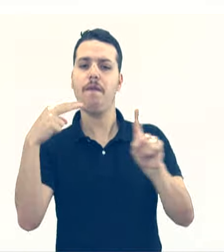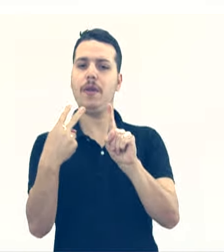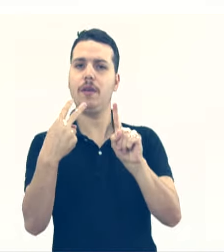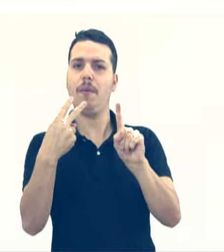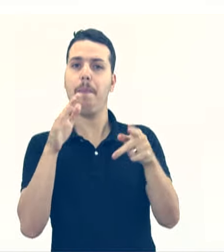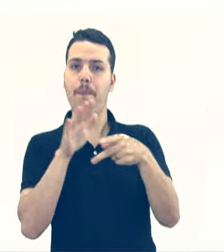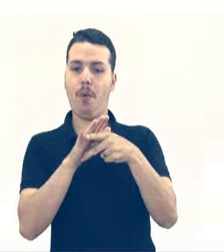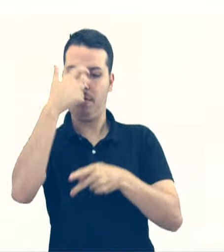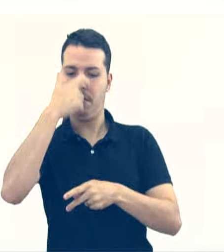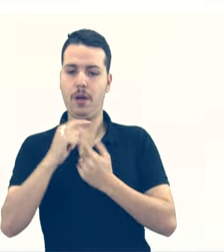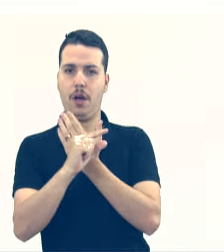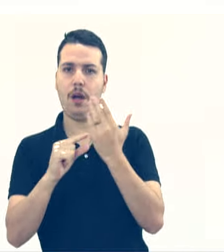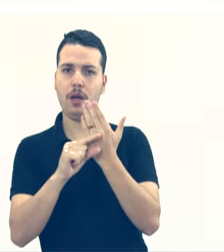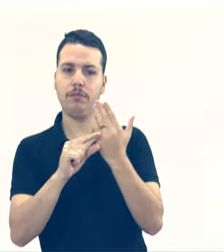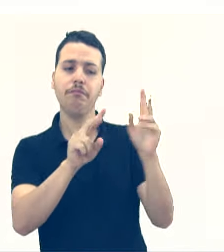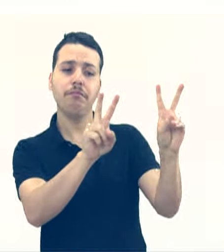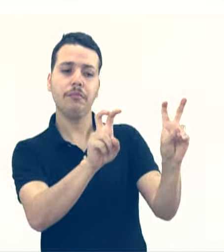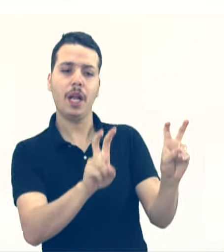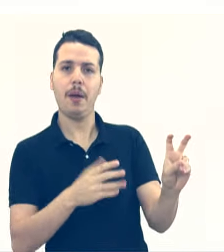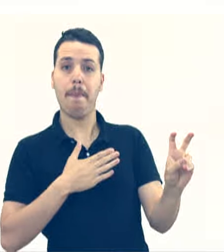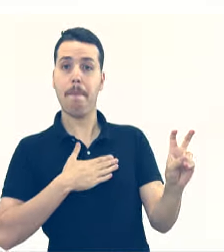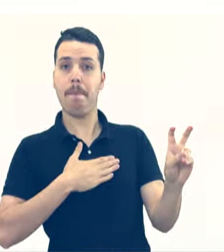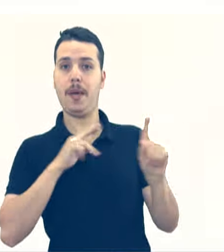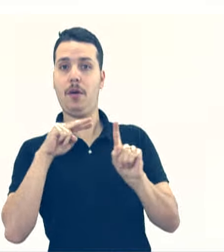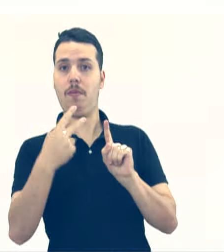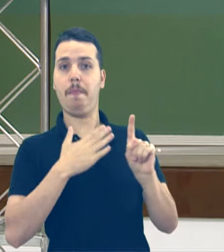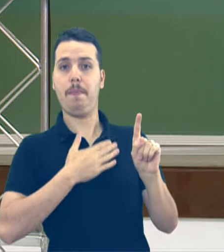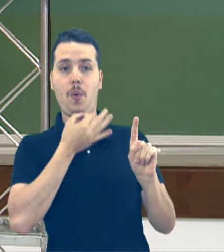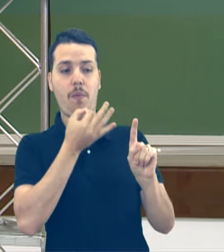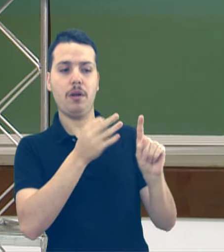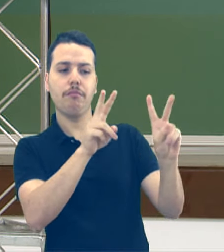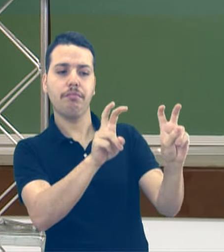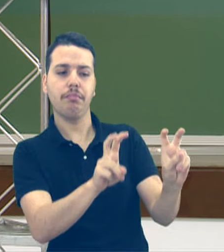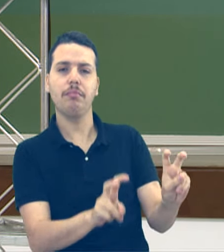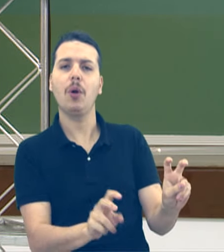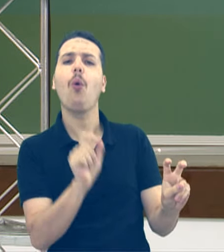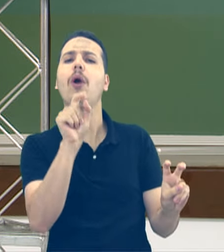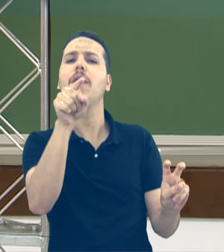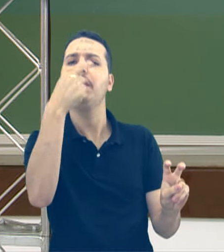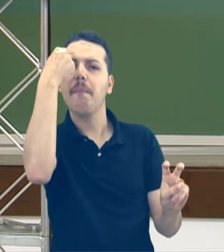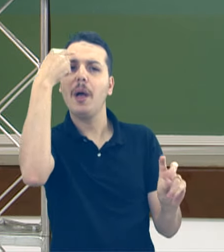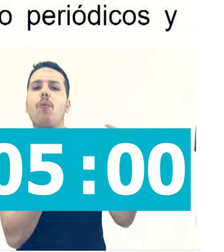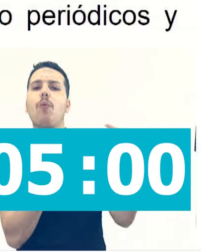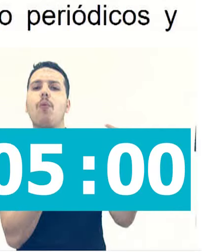autor acerca de temas abordados. Qual que você acha?